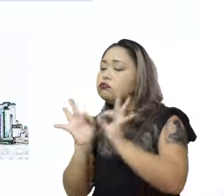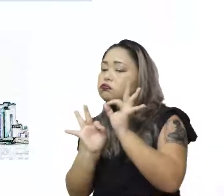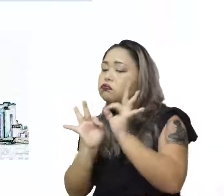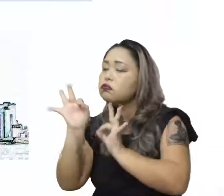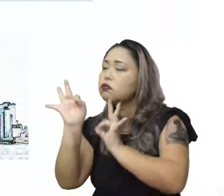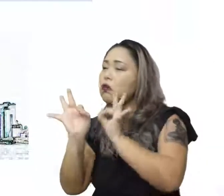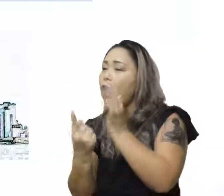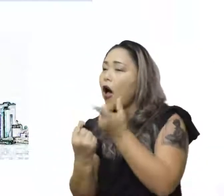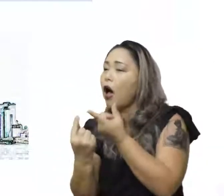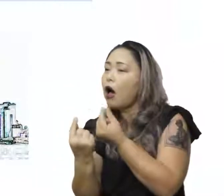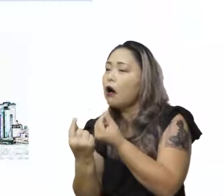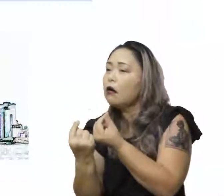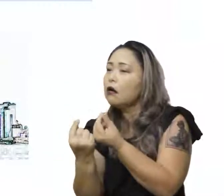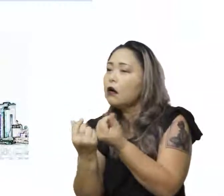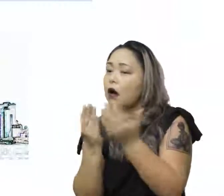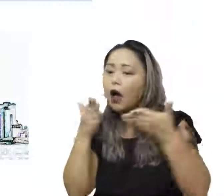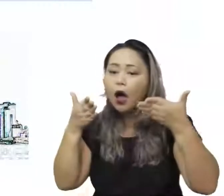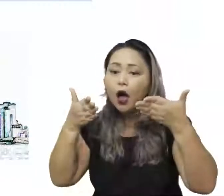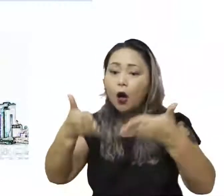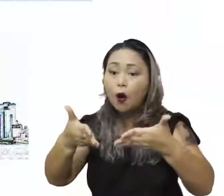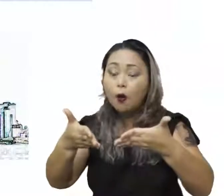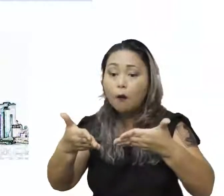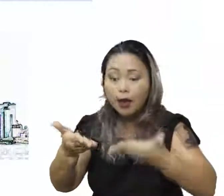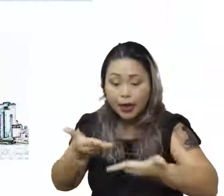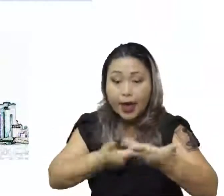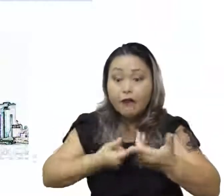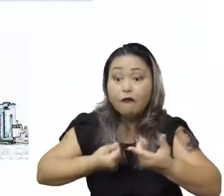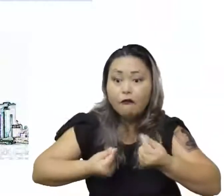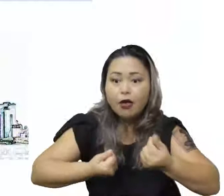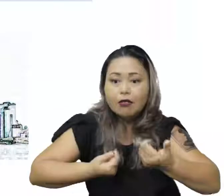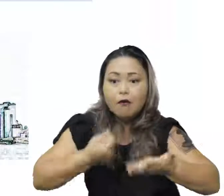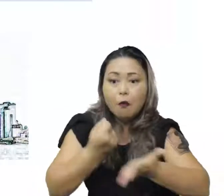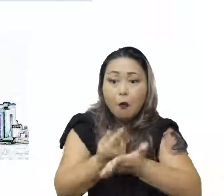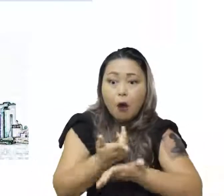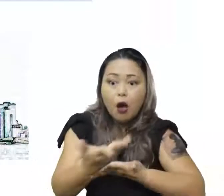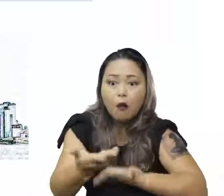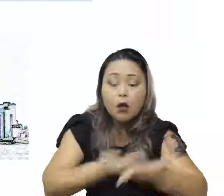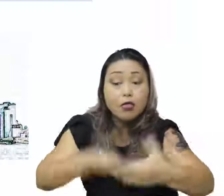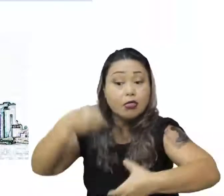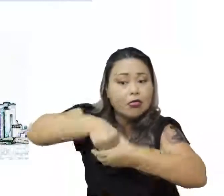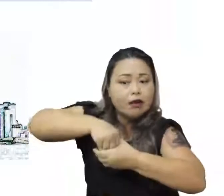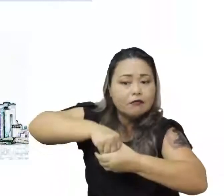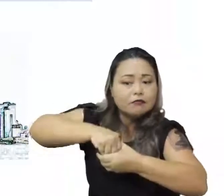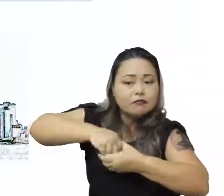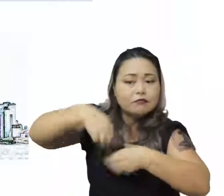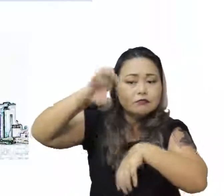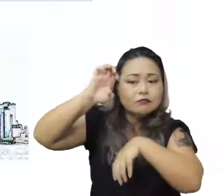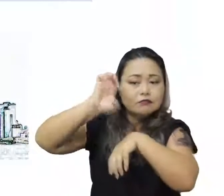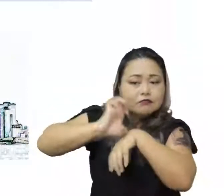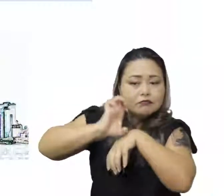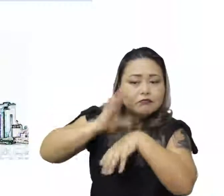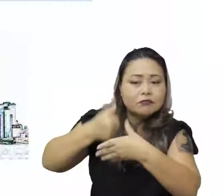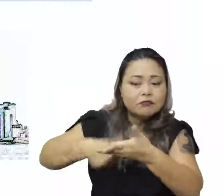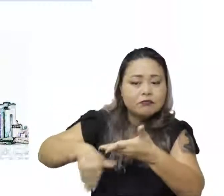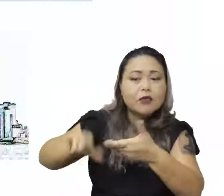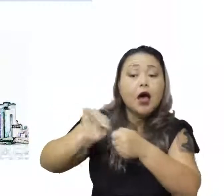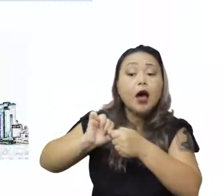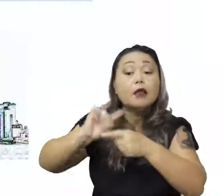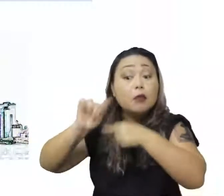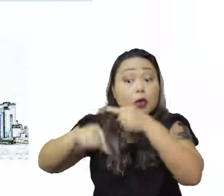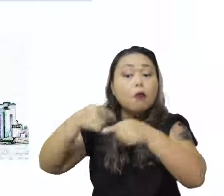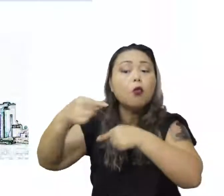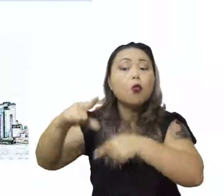economia baseada no mercado interno, do qual posteriormente